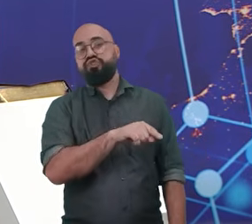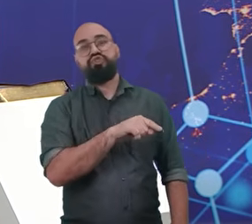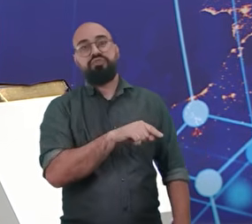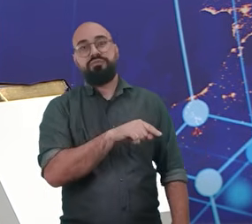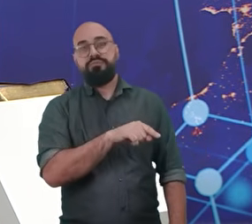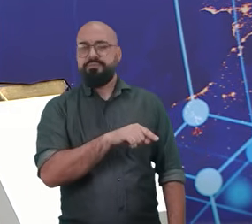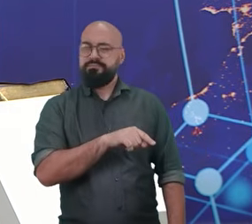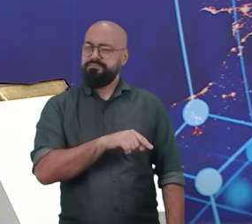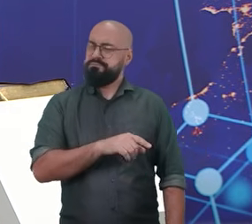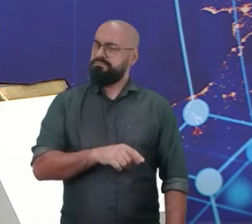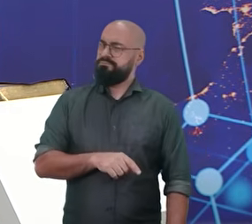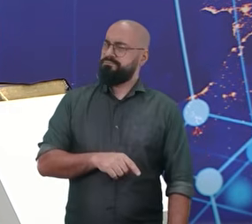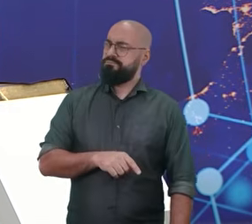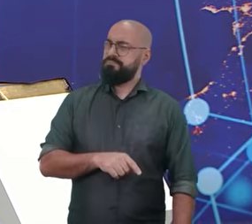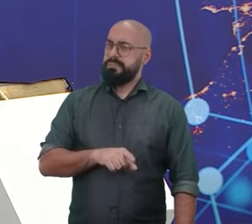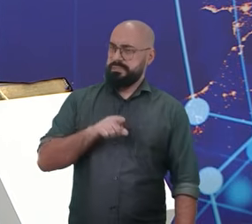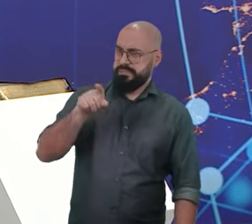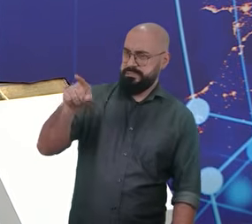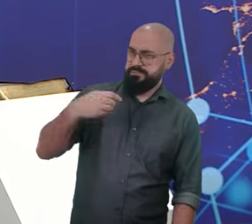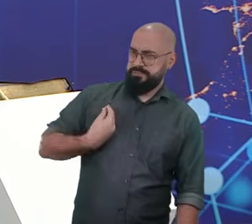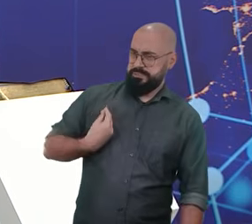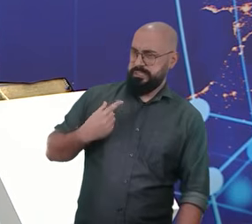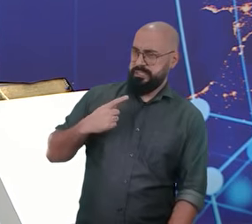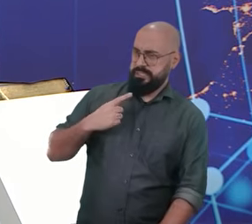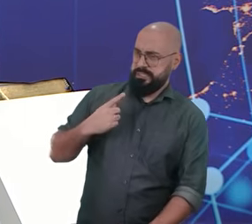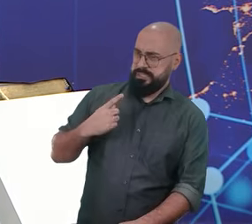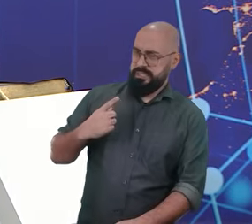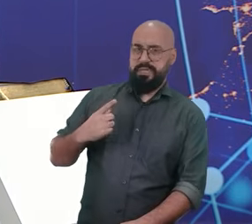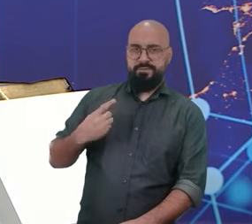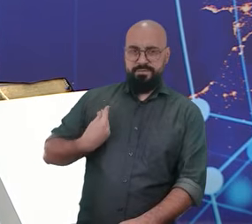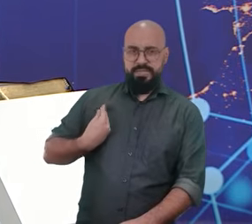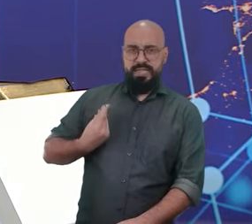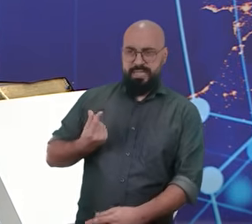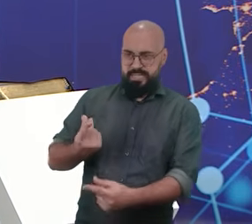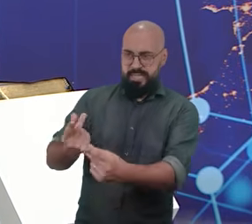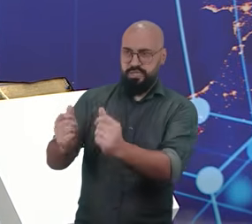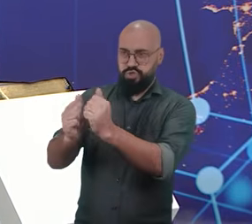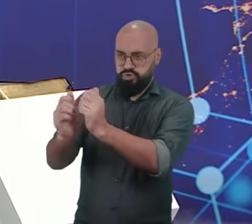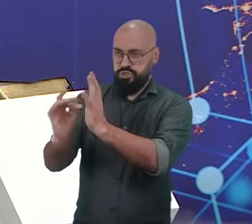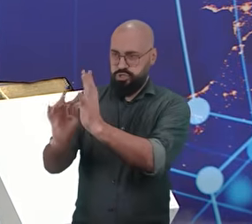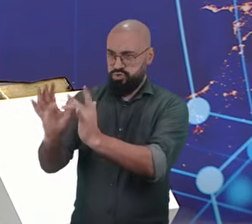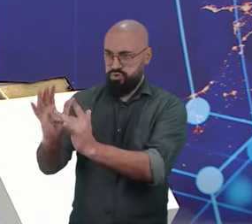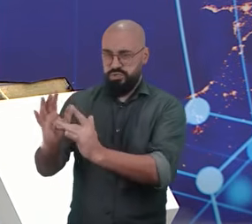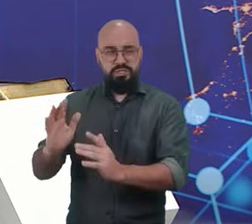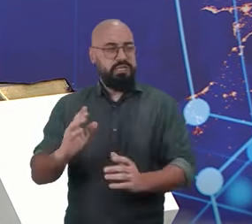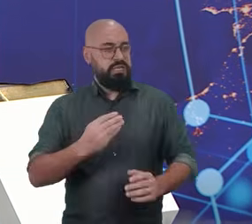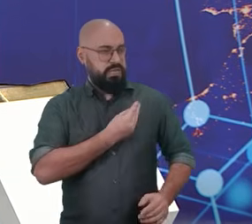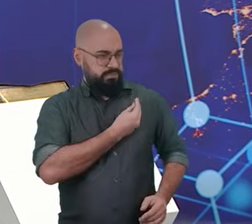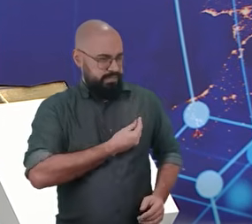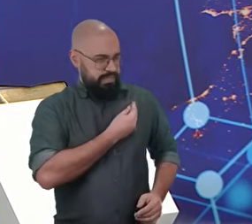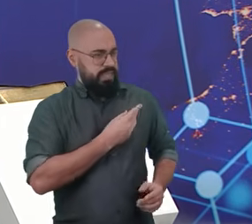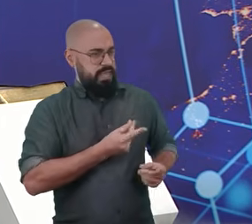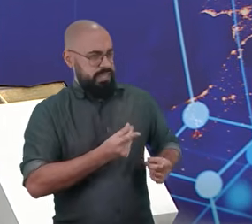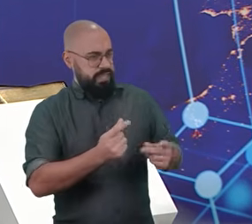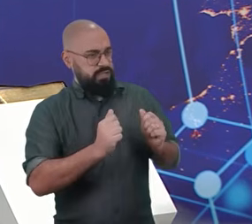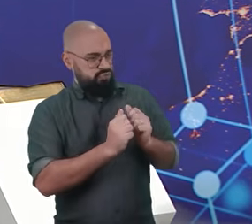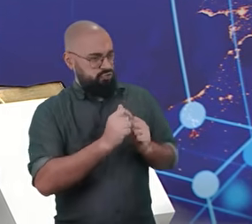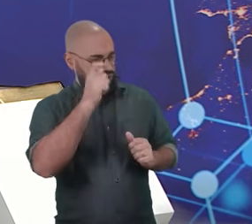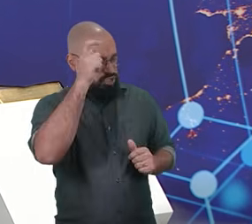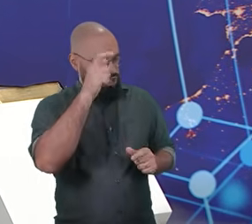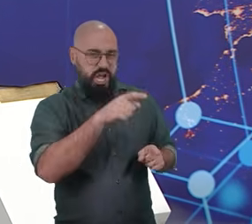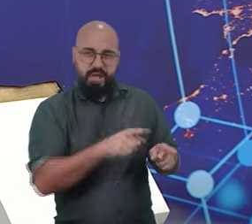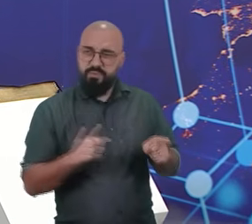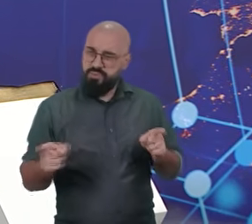uma vida eterna no inferno. Mas isso não está na Bíblia. A Bíblia diz que a vida eterna está apenas para aqueles que estão